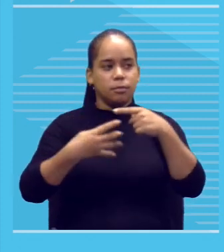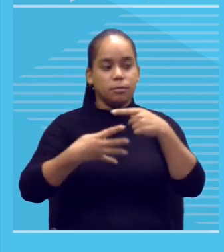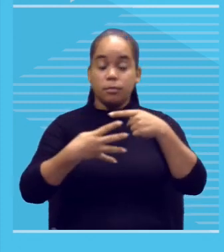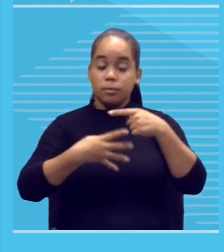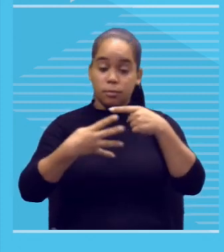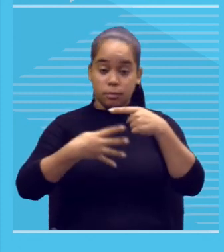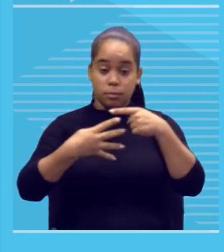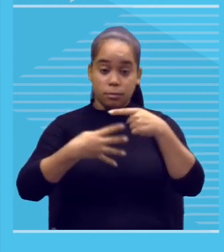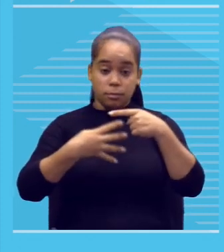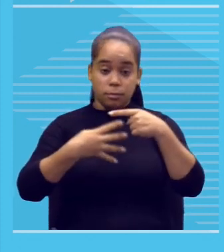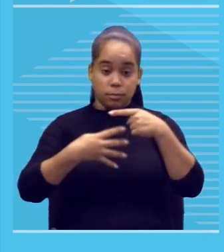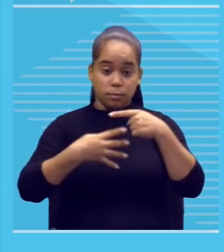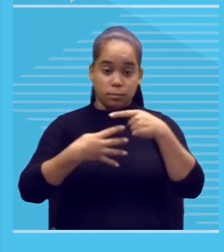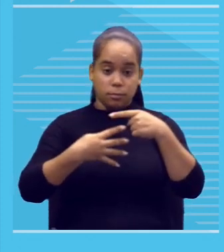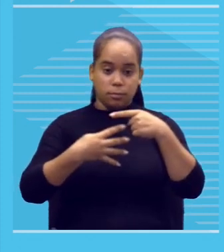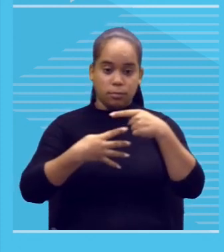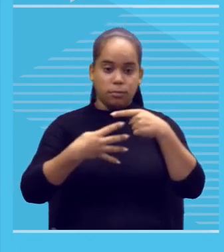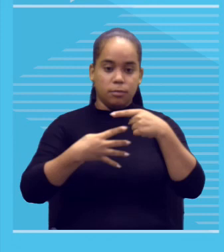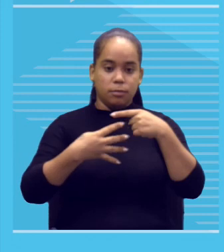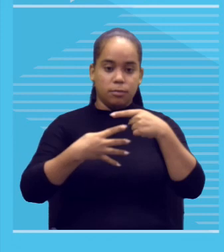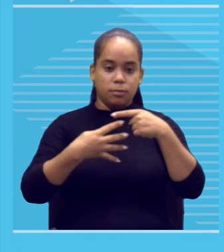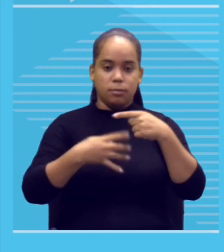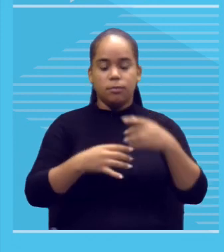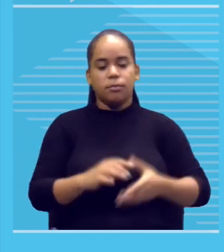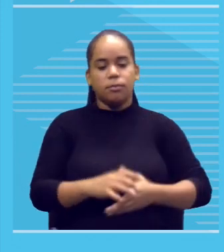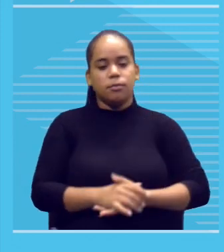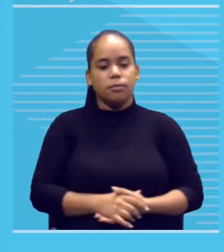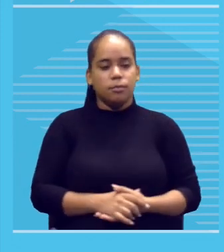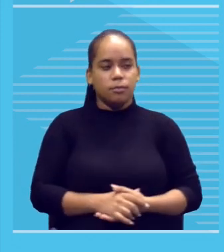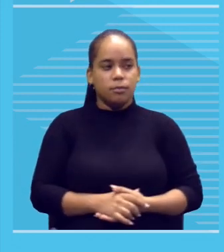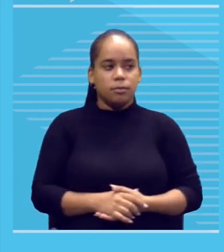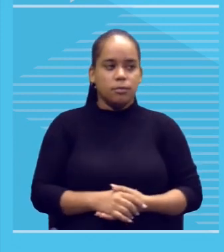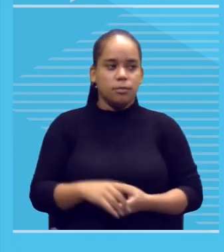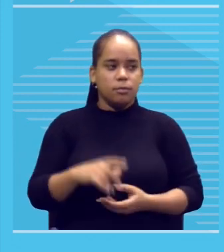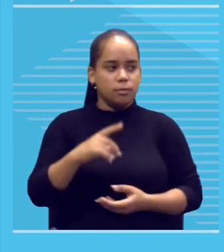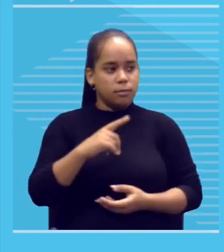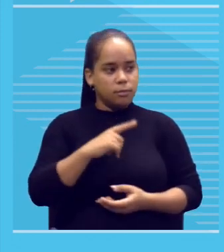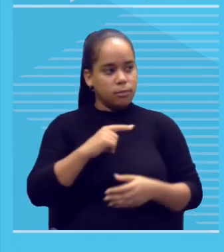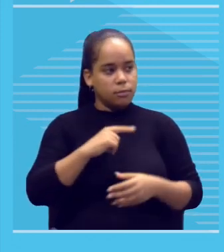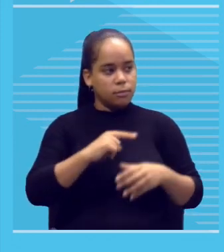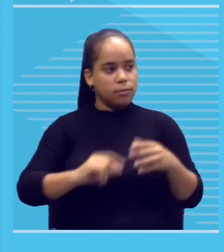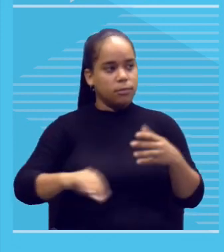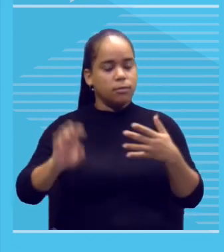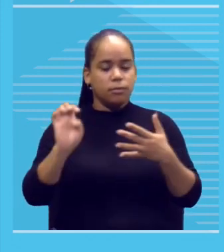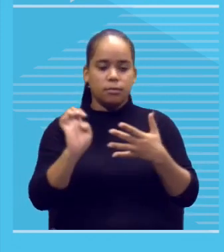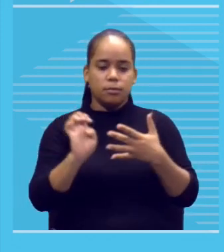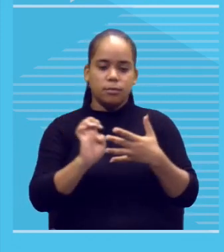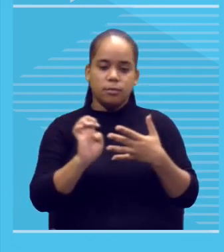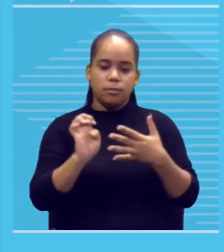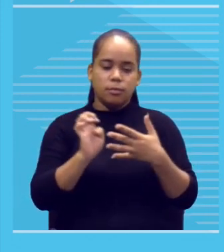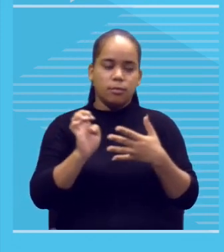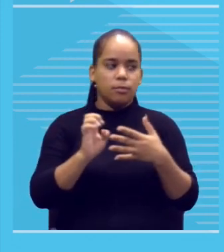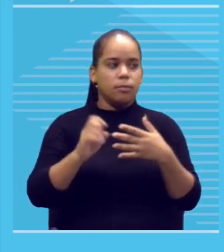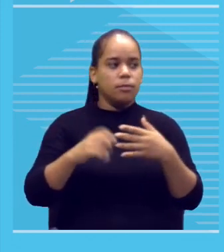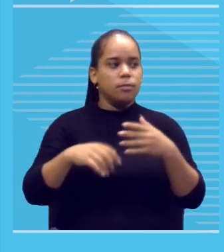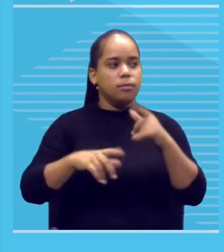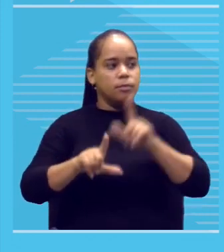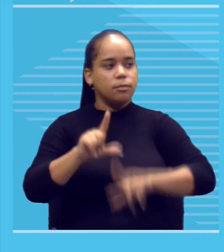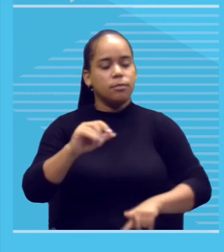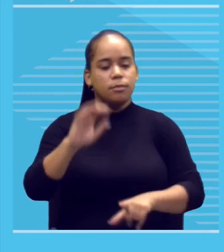vou dividir por 4 olha aí ó n sobre 4 Olha a letra e